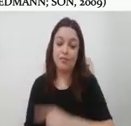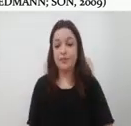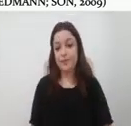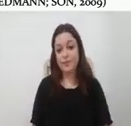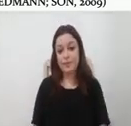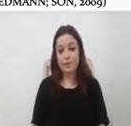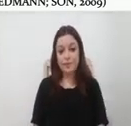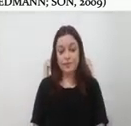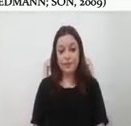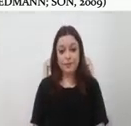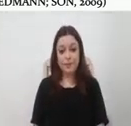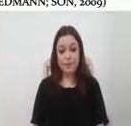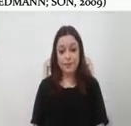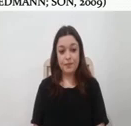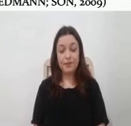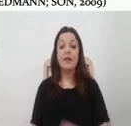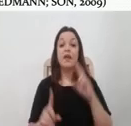melhor qualidade de vida.